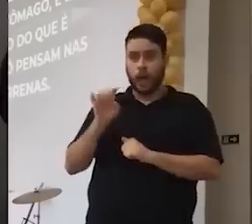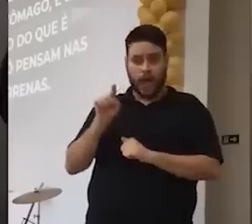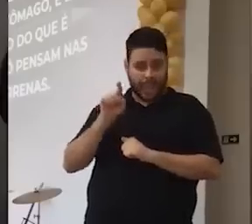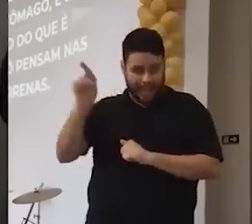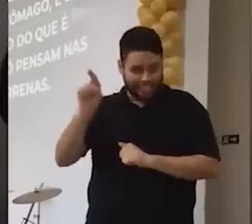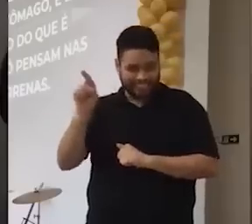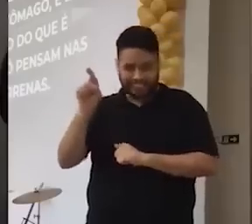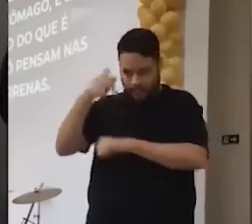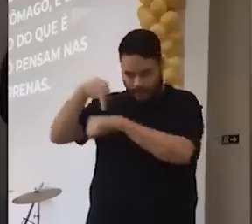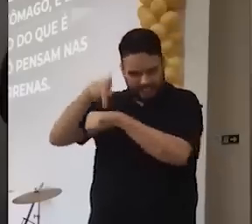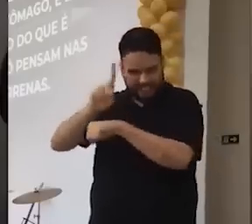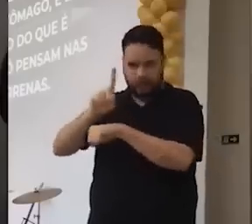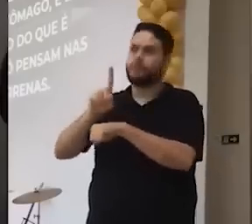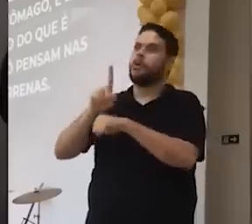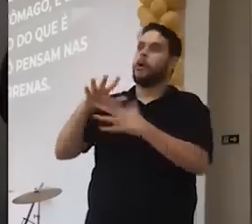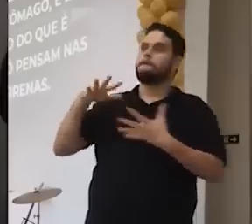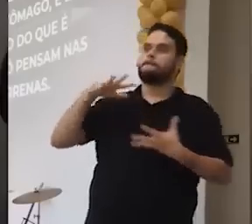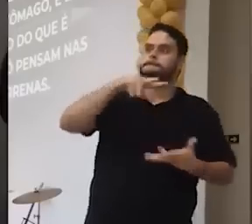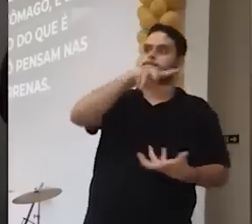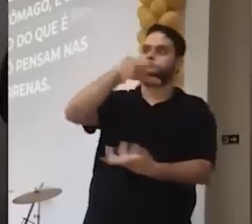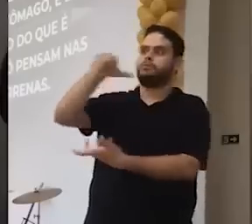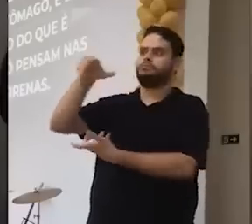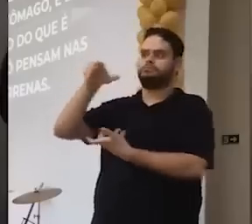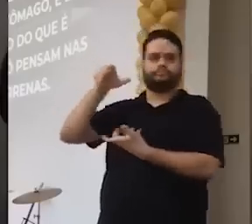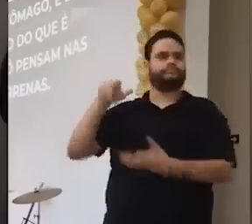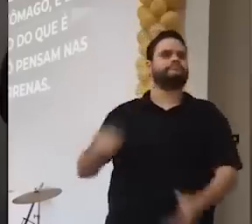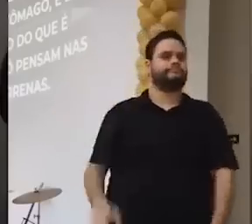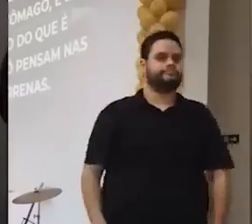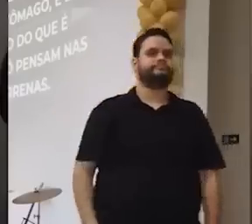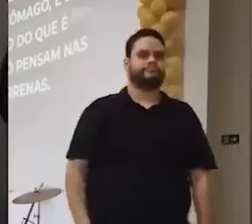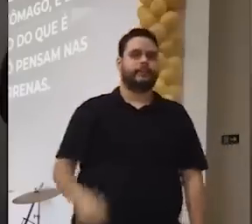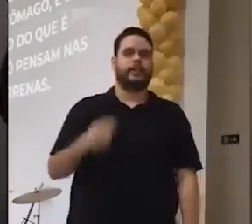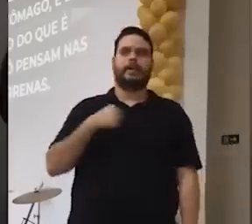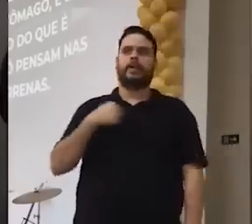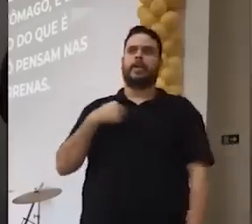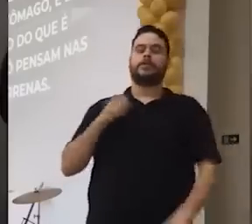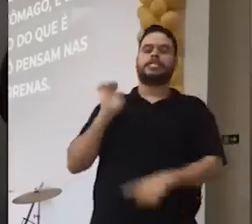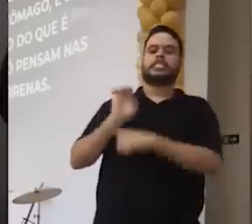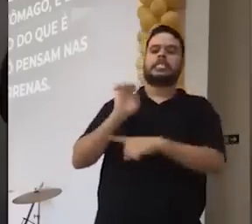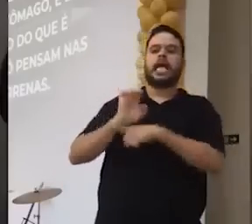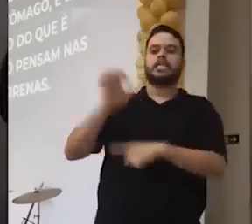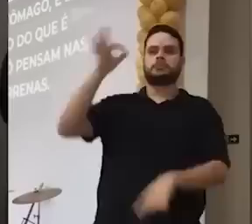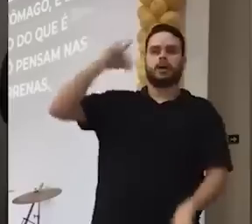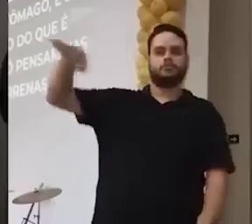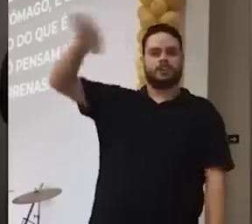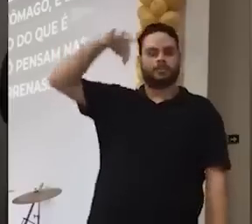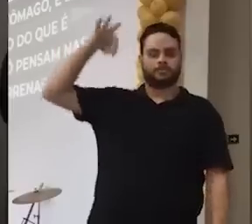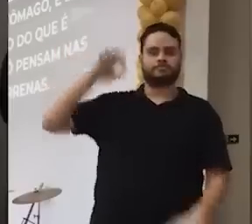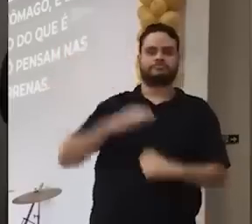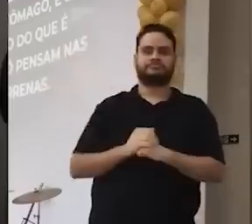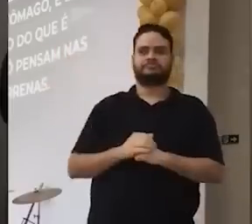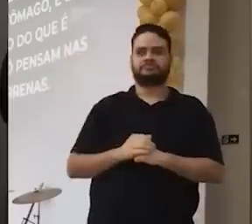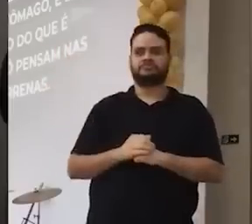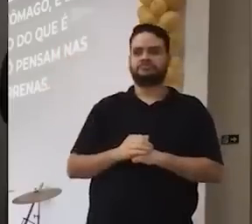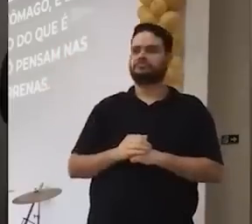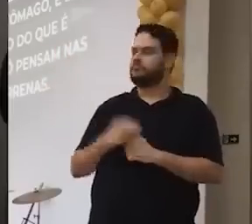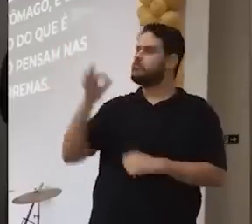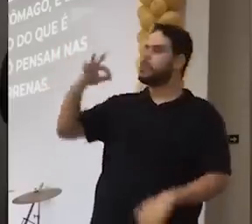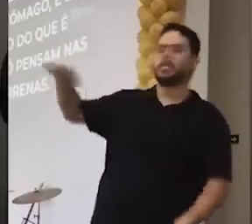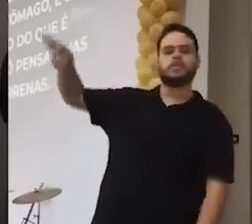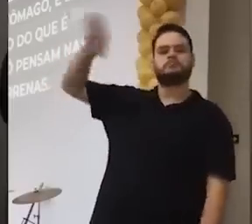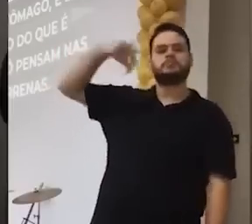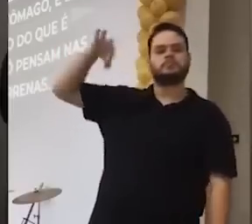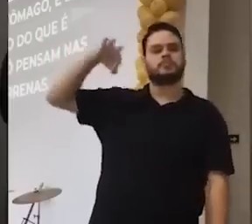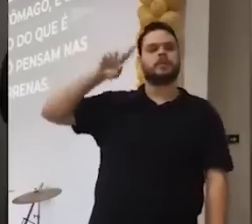Eu sou do estado do Espírito Santo, eu acho que, se não todos vocês, a maioria de vocês sabe disso, o Espírito Santo hoje, se